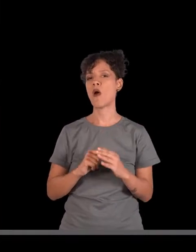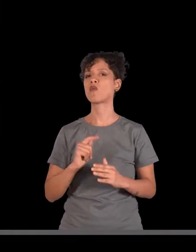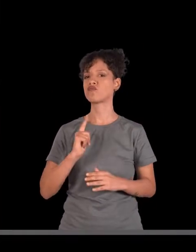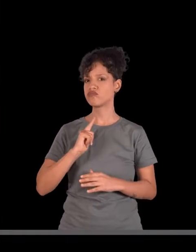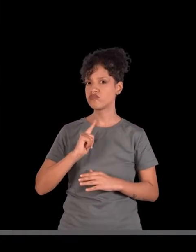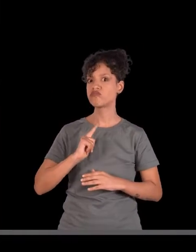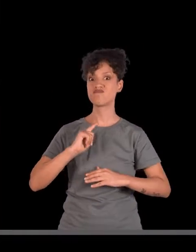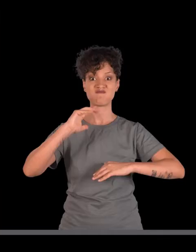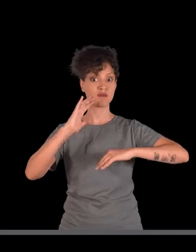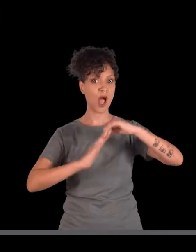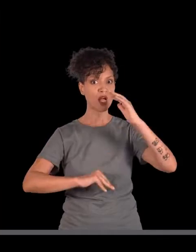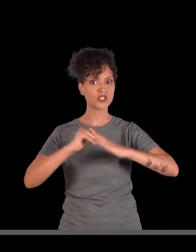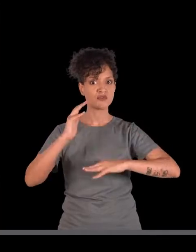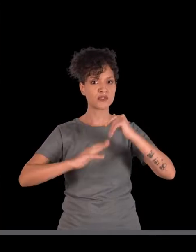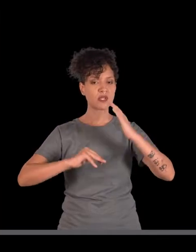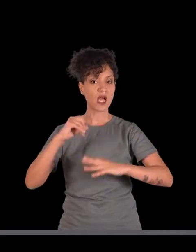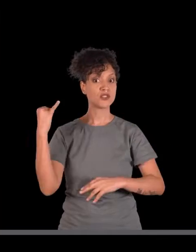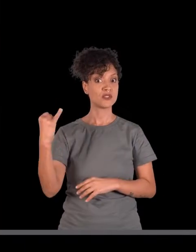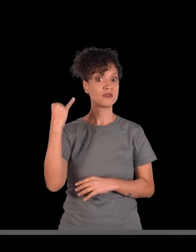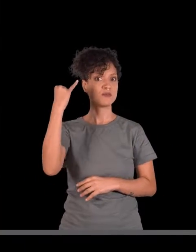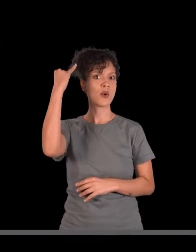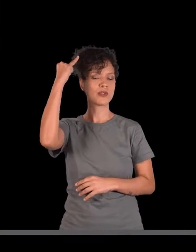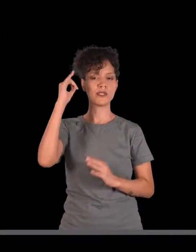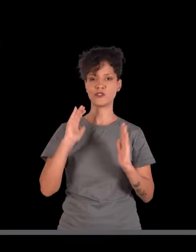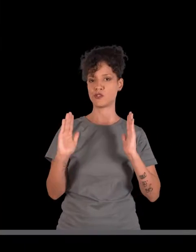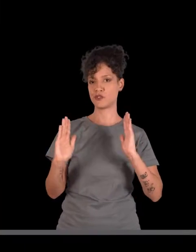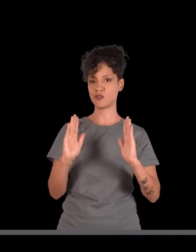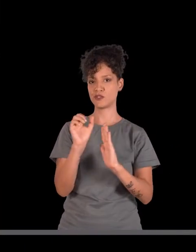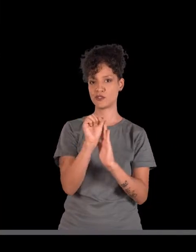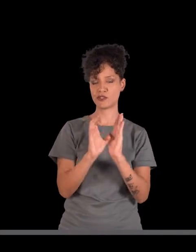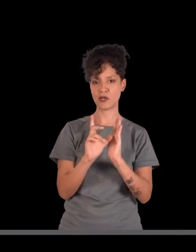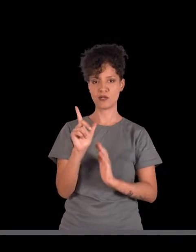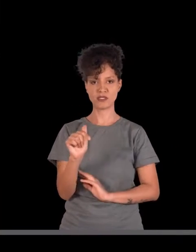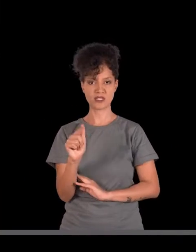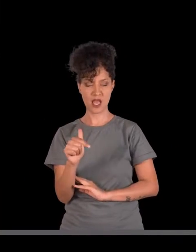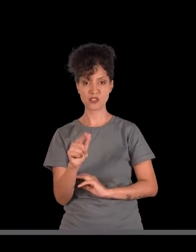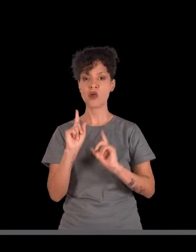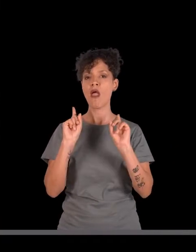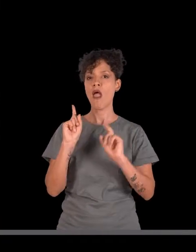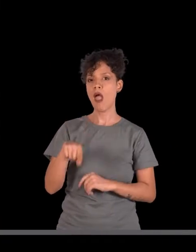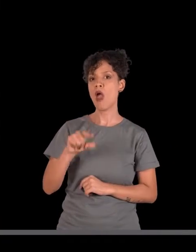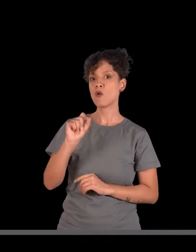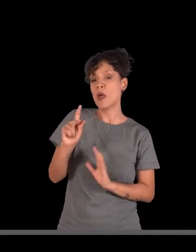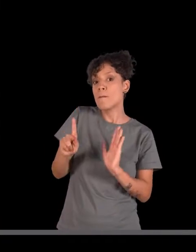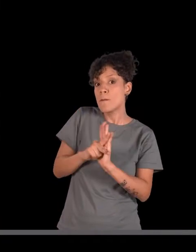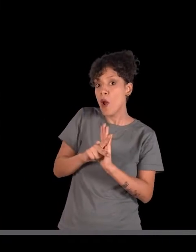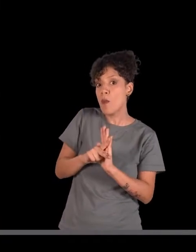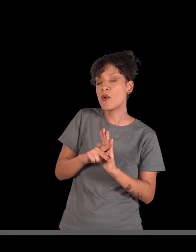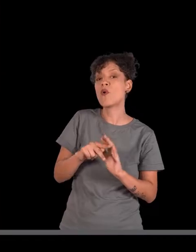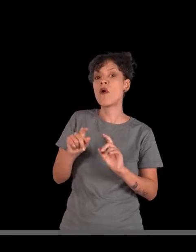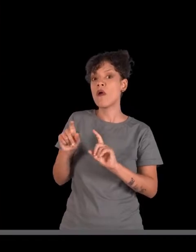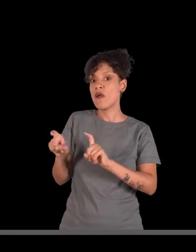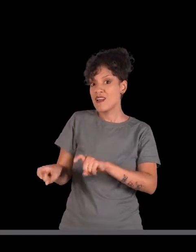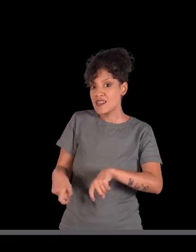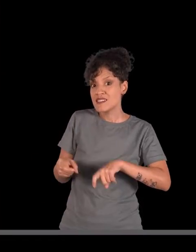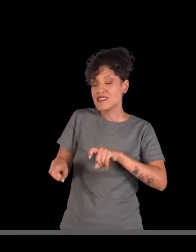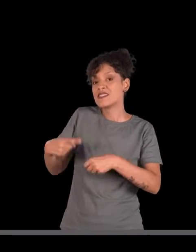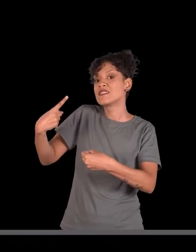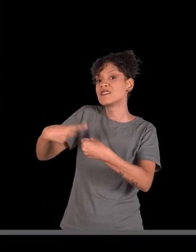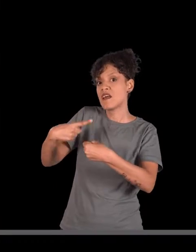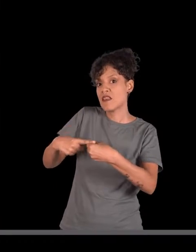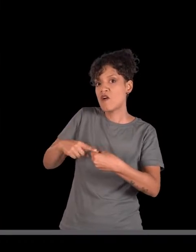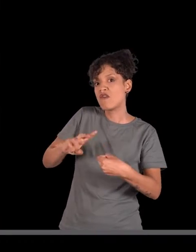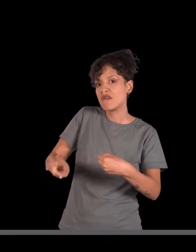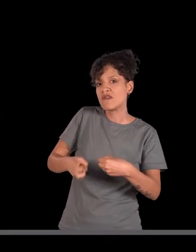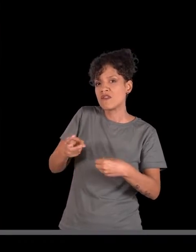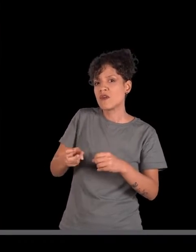atividade que vai ser importante para o Brasil no século XVII vai ser a extração das drogas do sertão. Rafael, como assim extração das